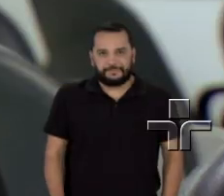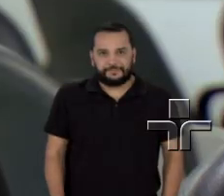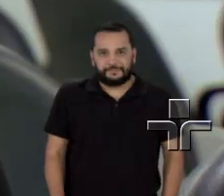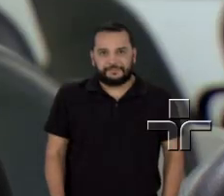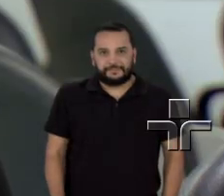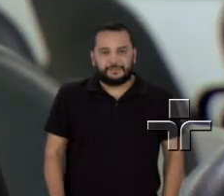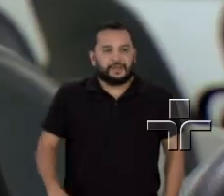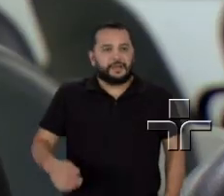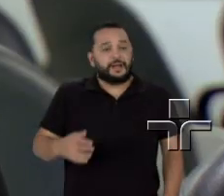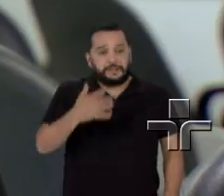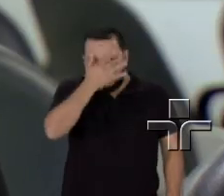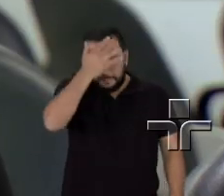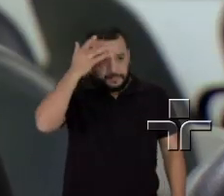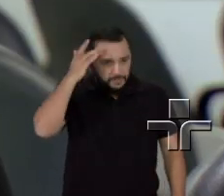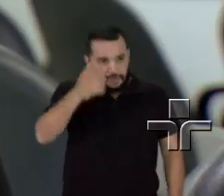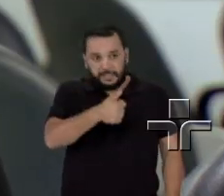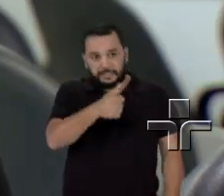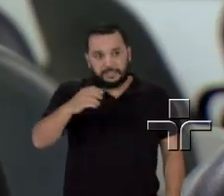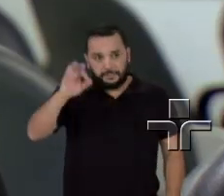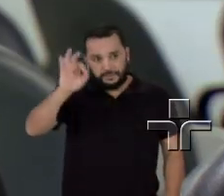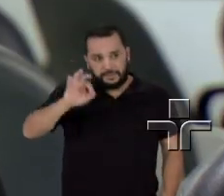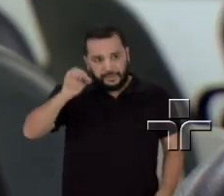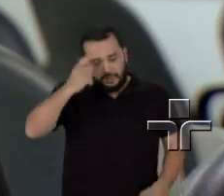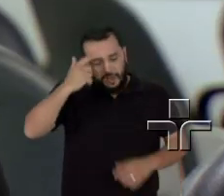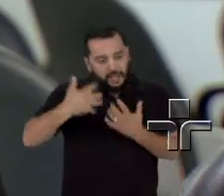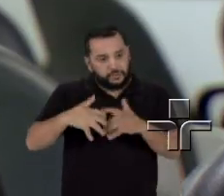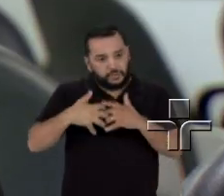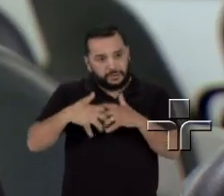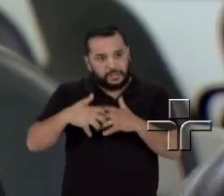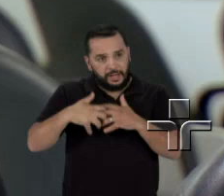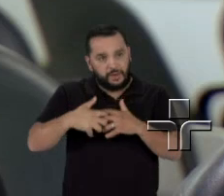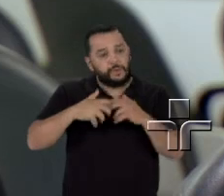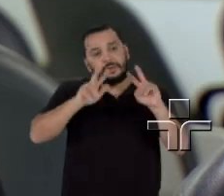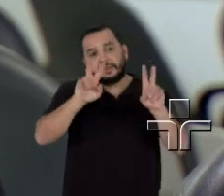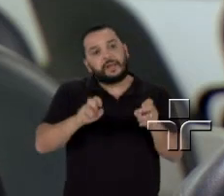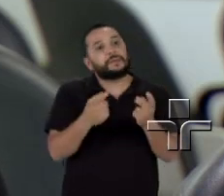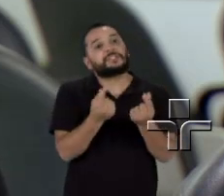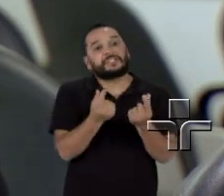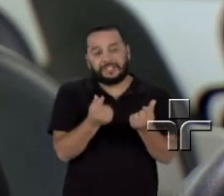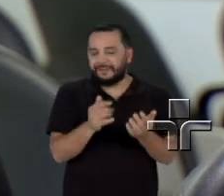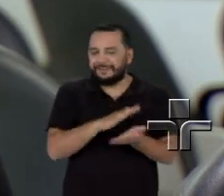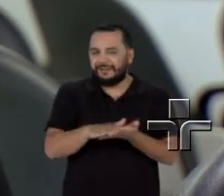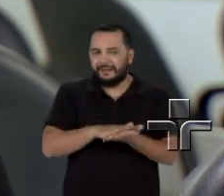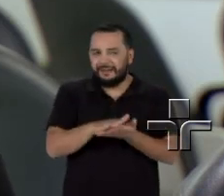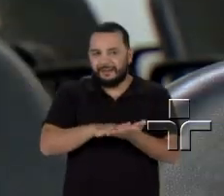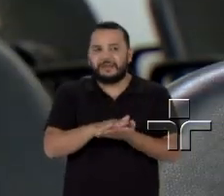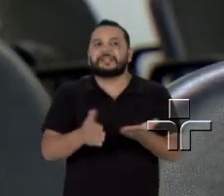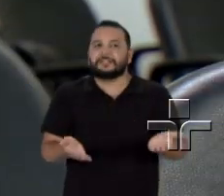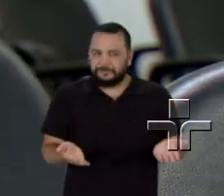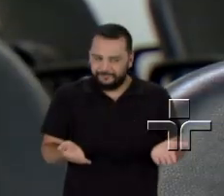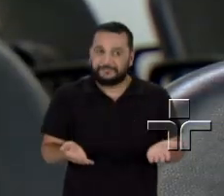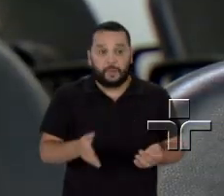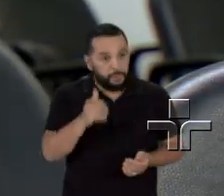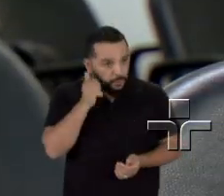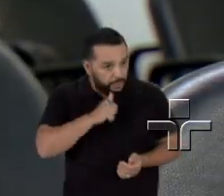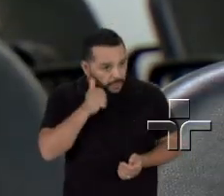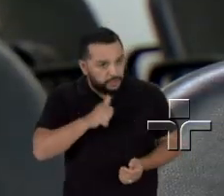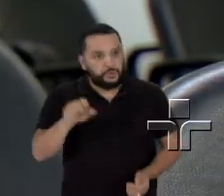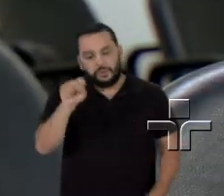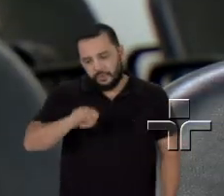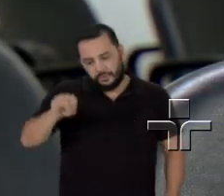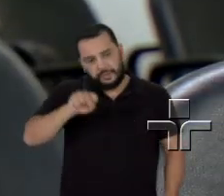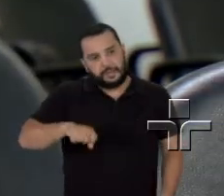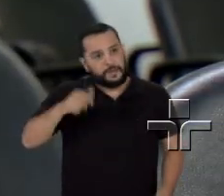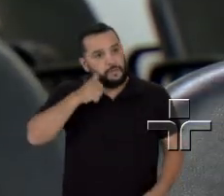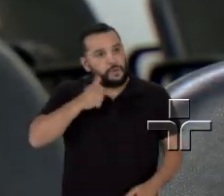as pessoas não são 100% racionais quando lhe dão um dinheiro estão longe disso tanto as mulheres solteiras e independentes